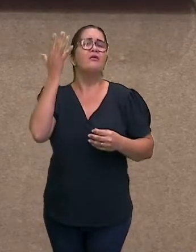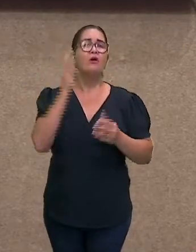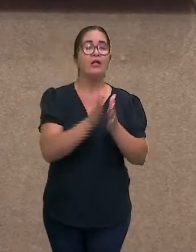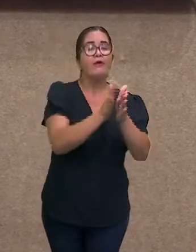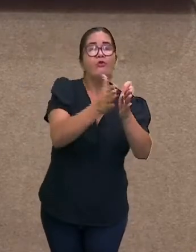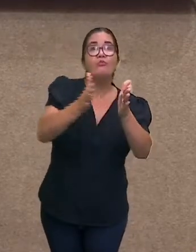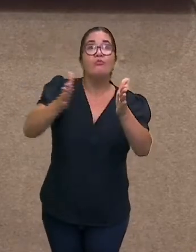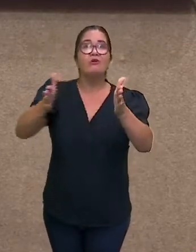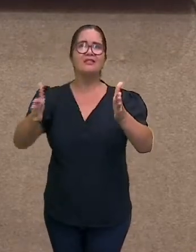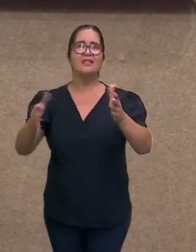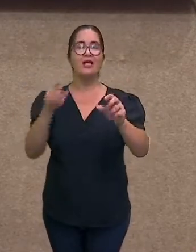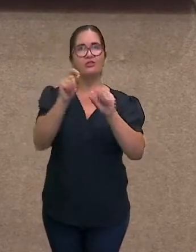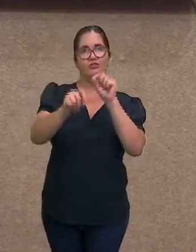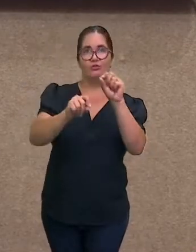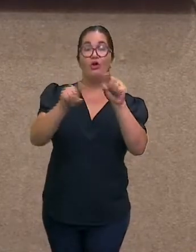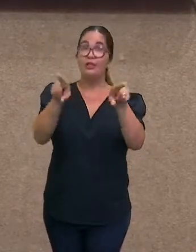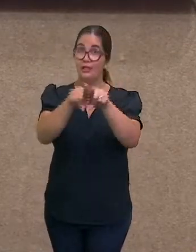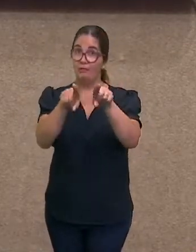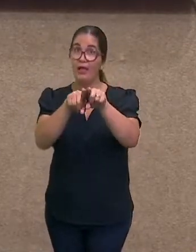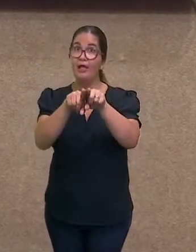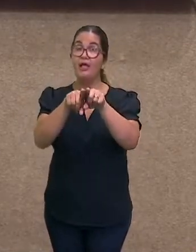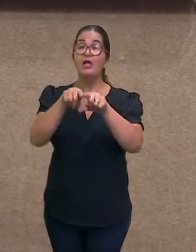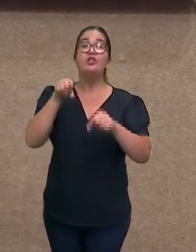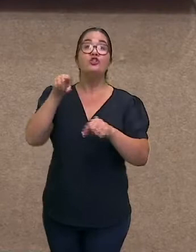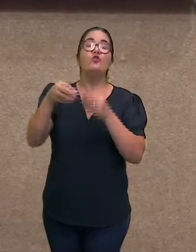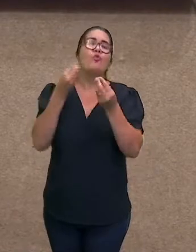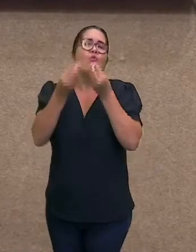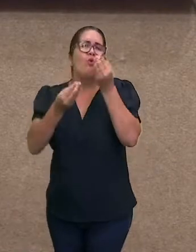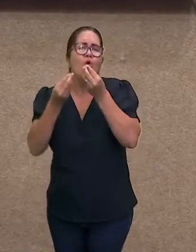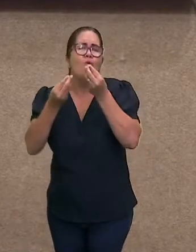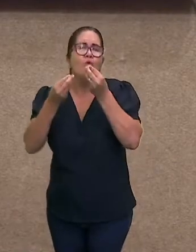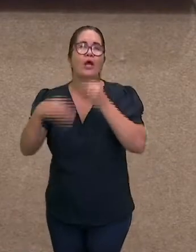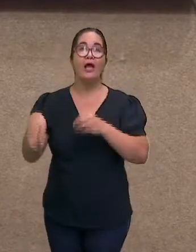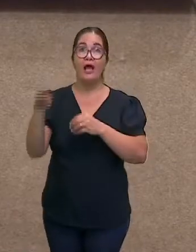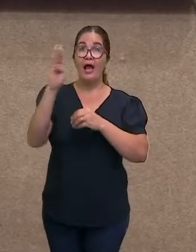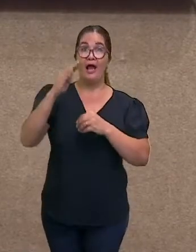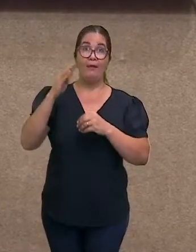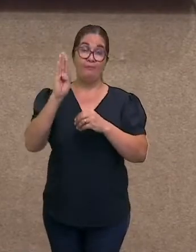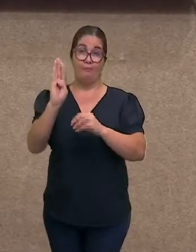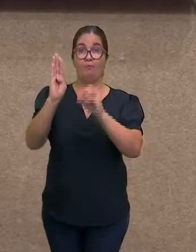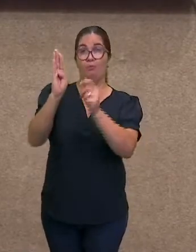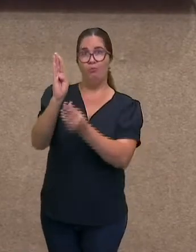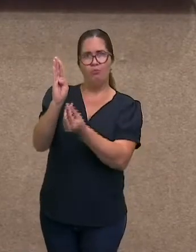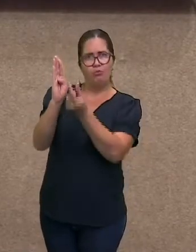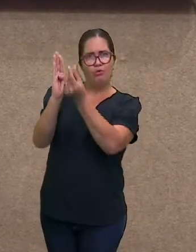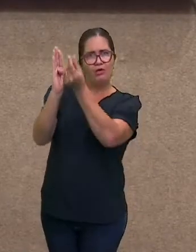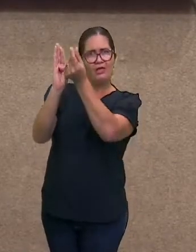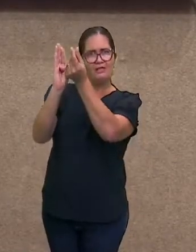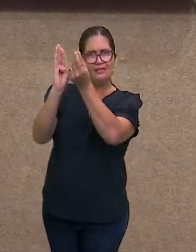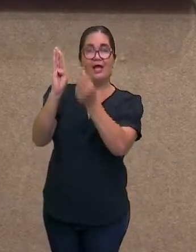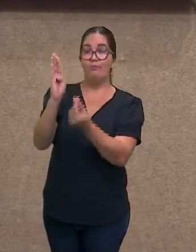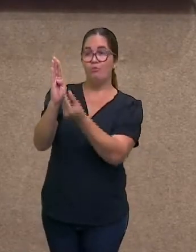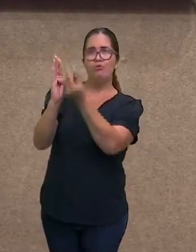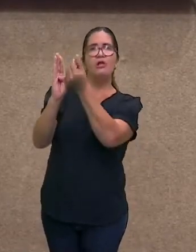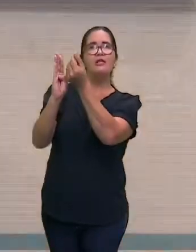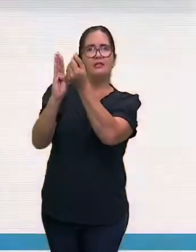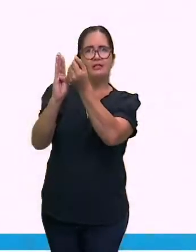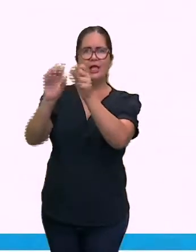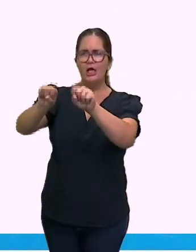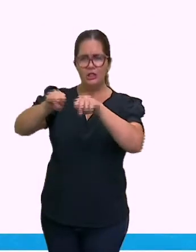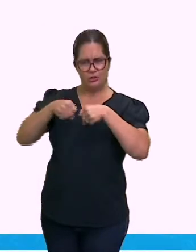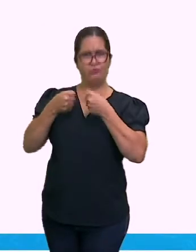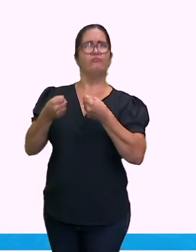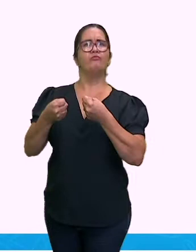que a burguesia se fortalecia. Vamos entender melhor como que foi essa formação?